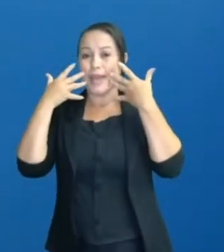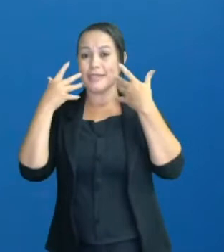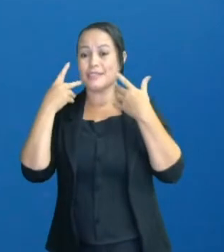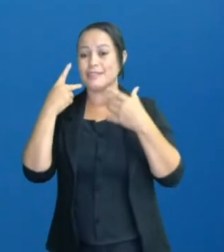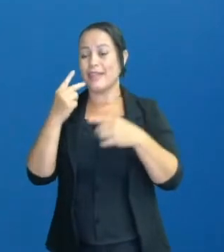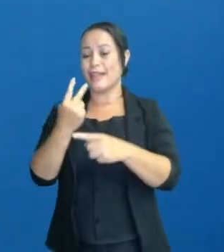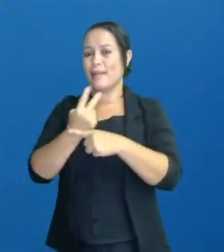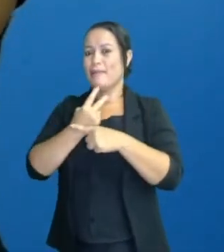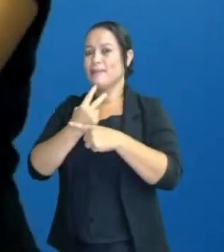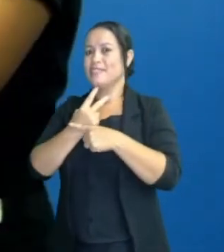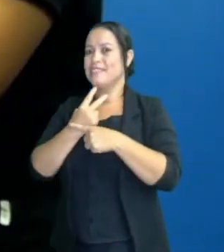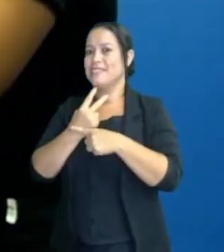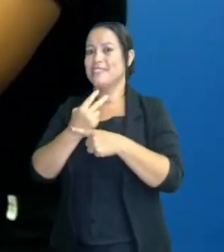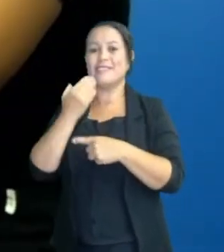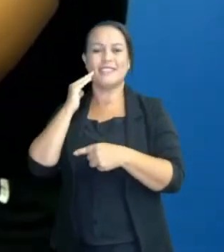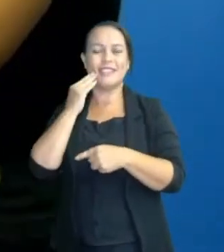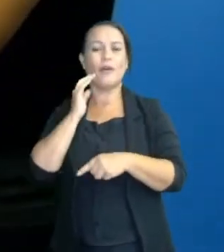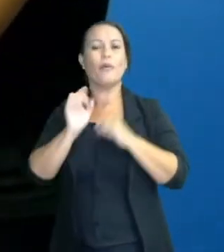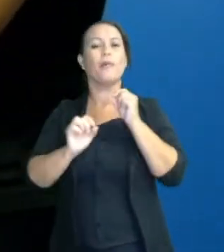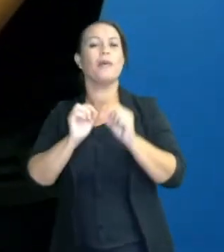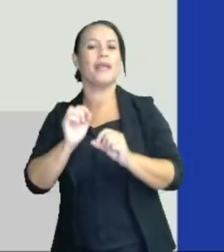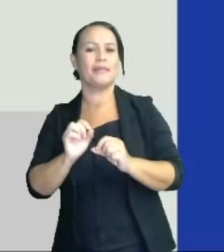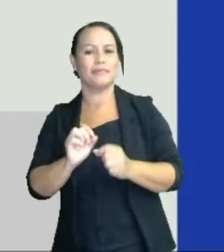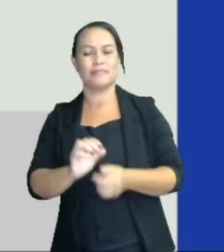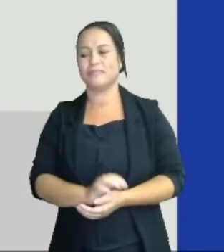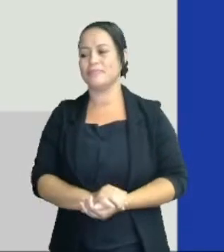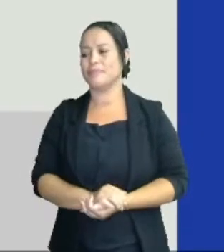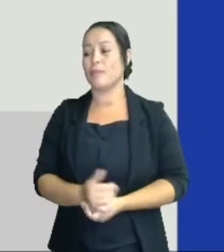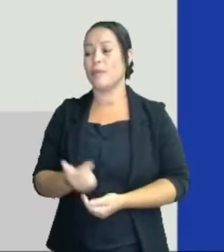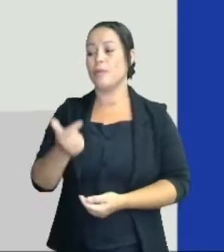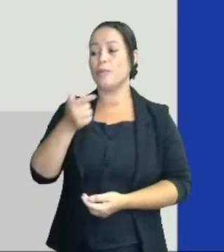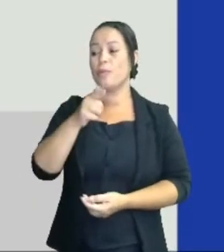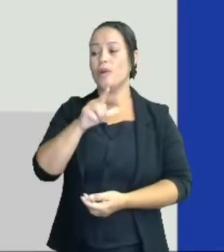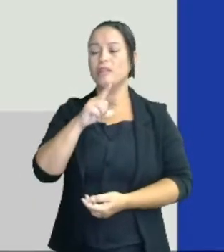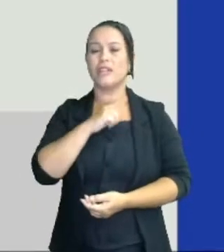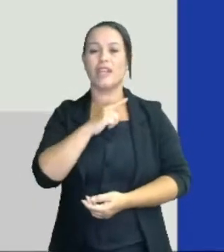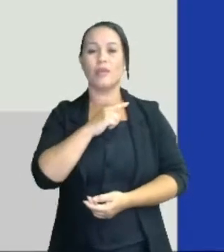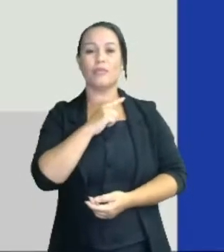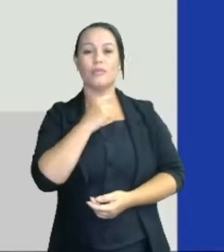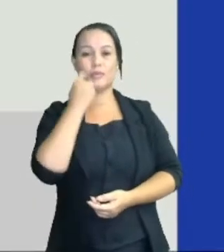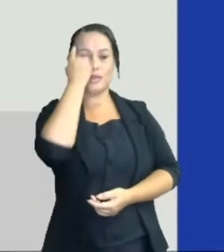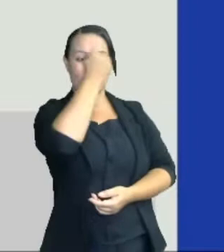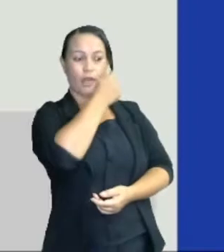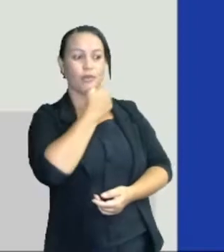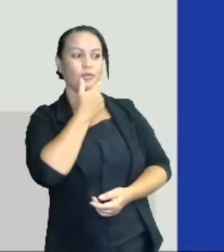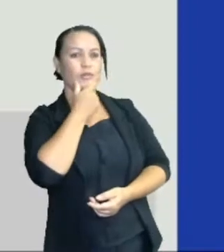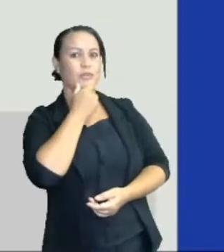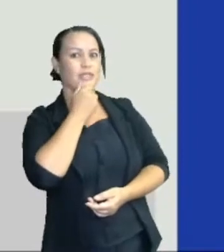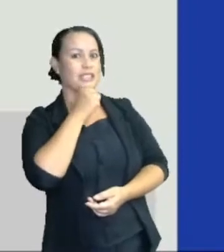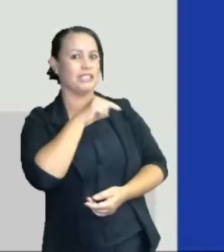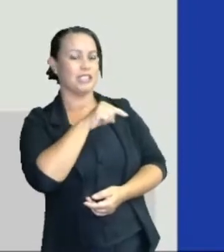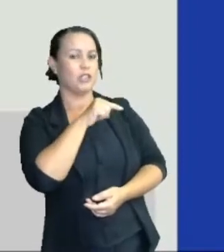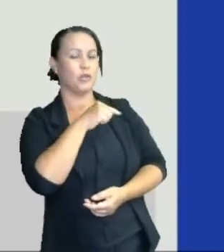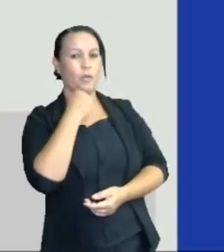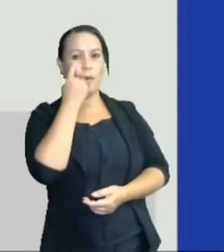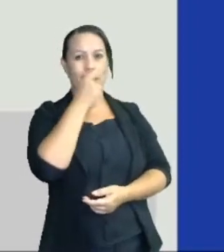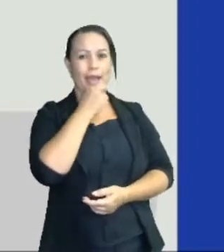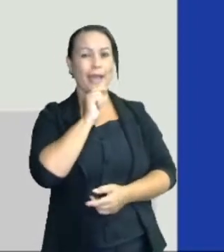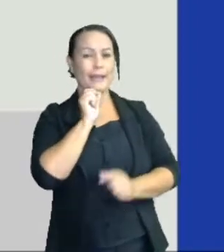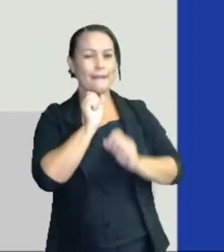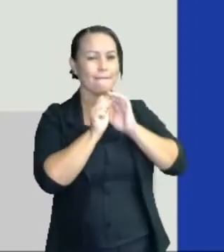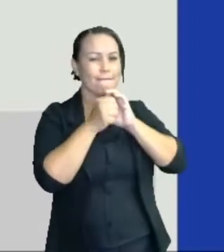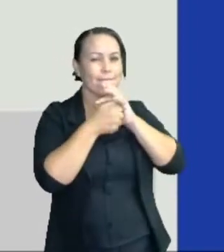está protegendo. Nesse outro aqui, ó, a gente tem o rostinho do garotinho com a carinha de